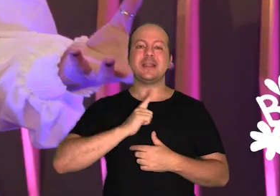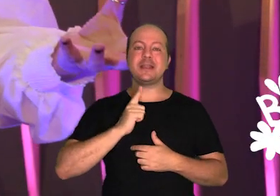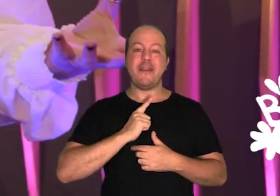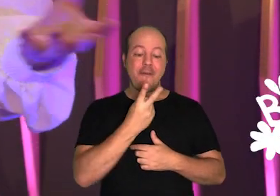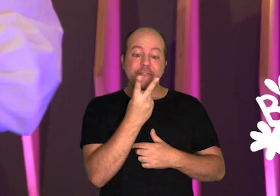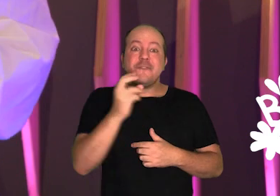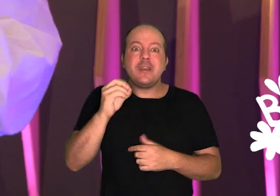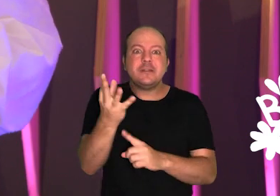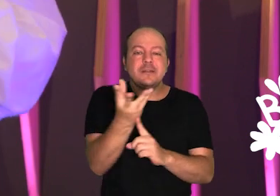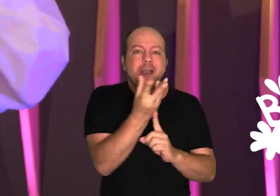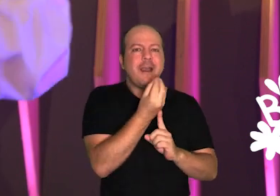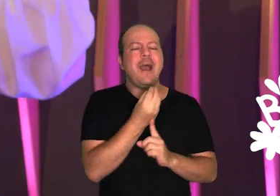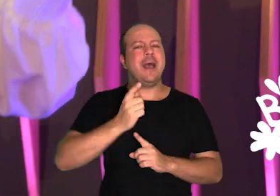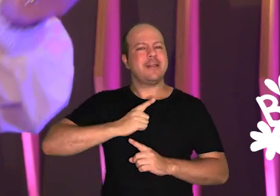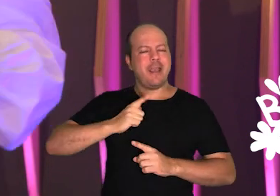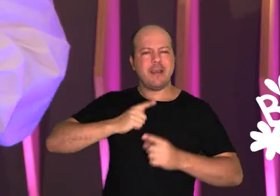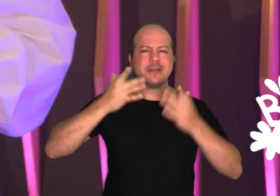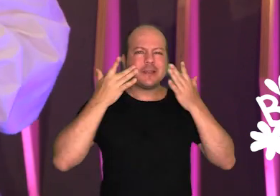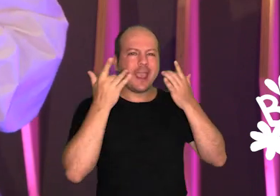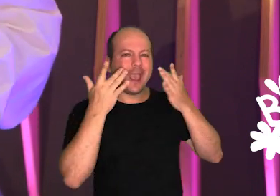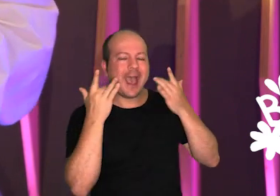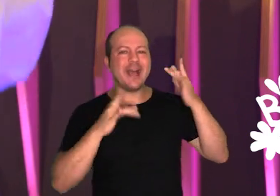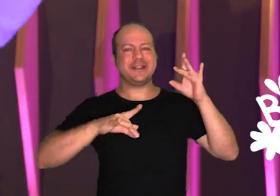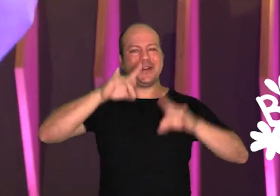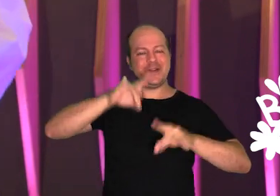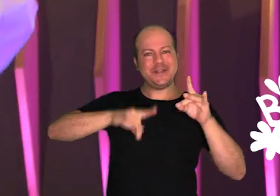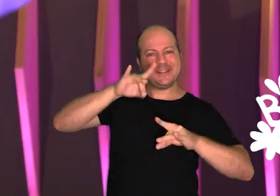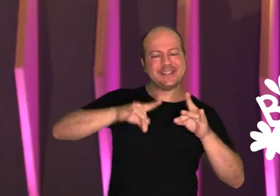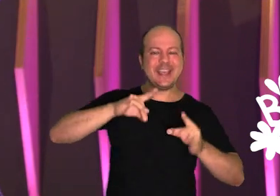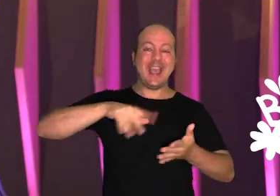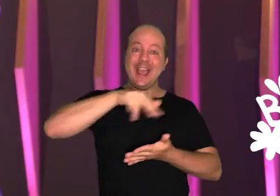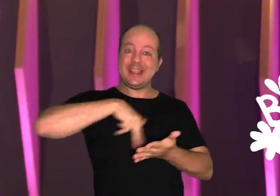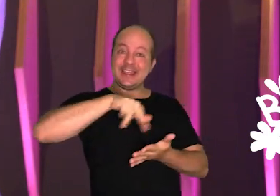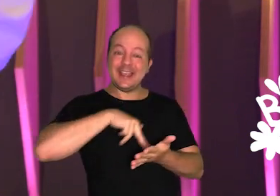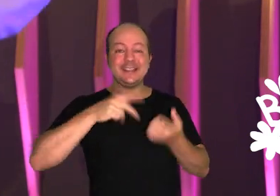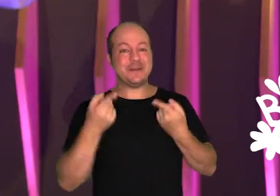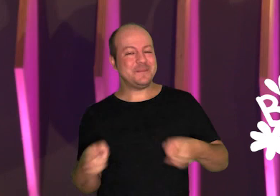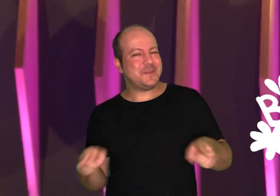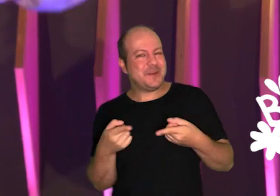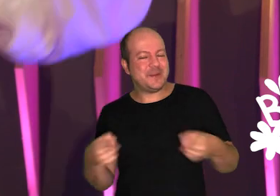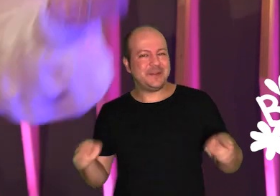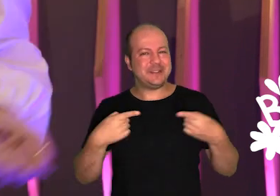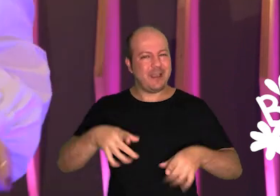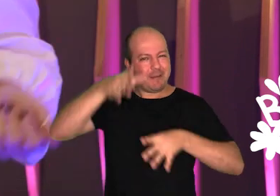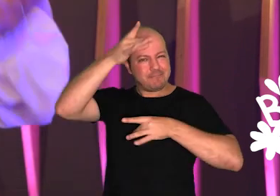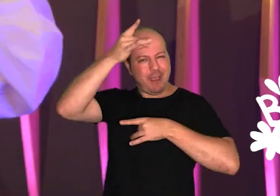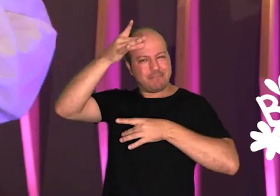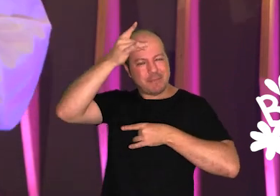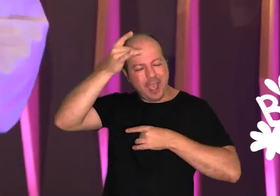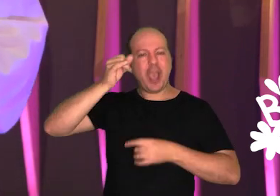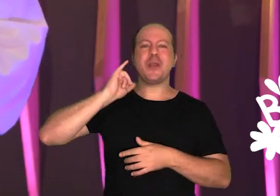20 atrações, incluindo peças de teatro, oficinas, dança, oficinas de música, intervenções